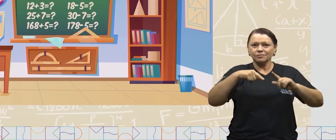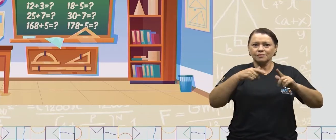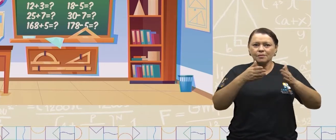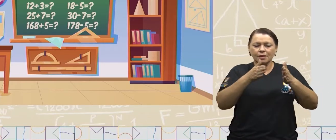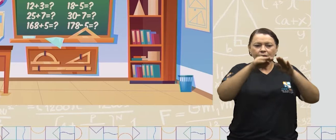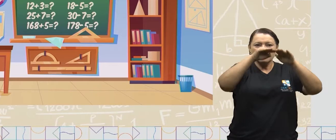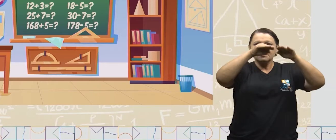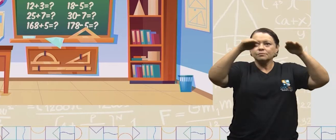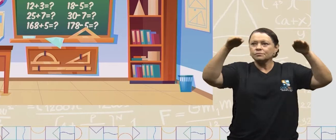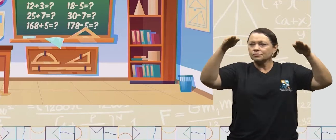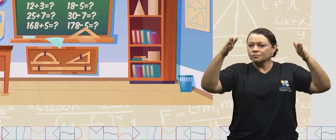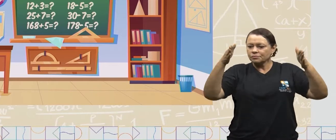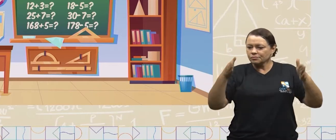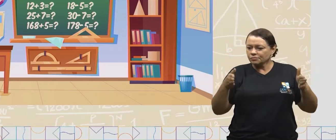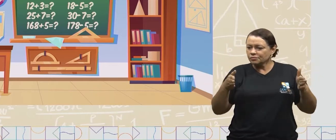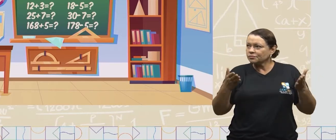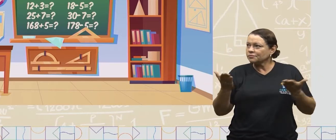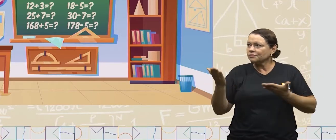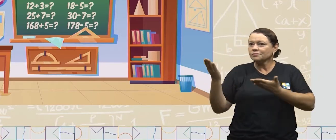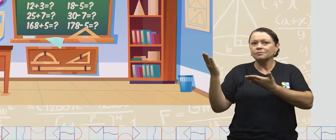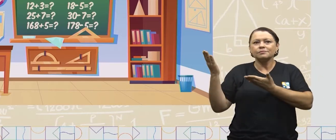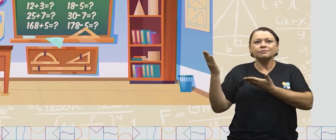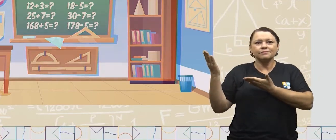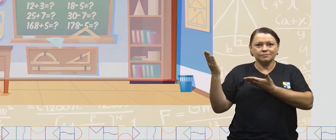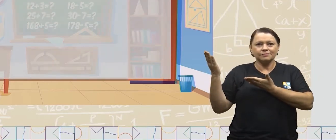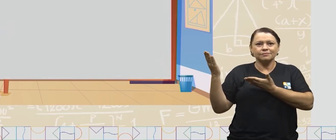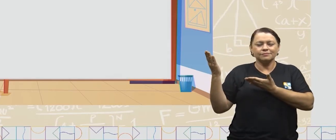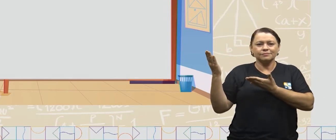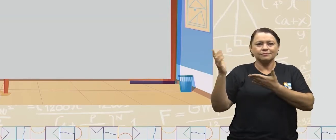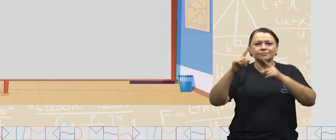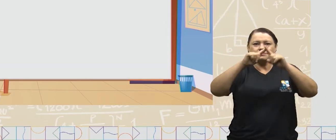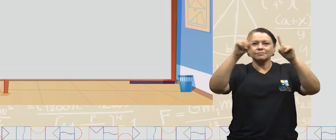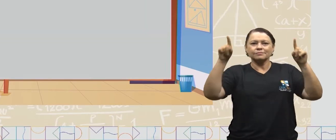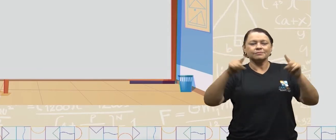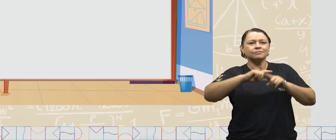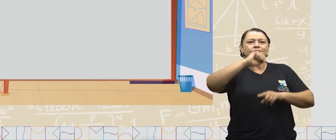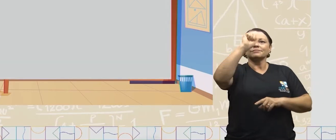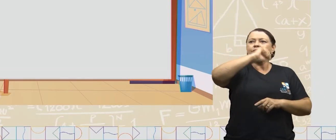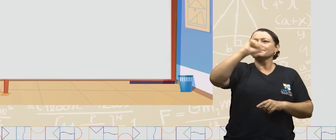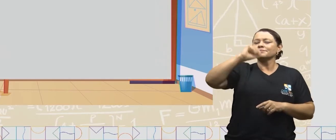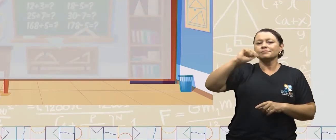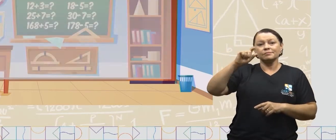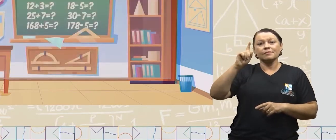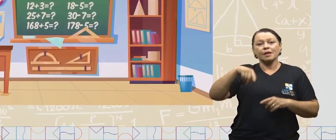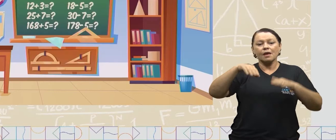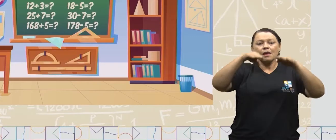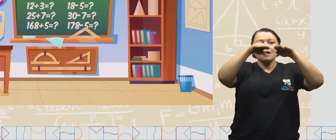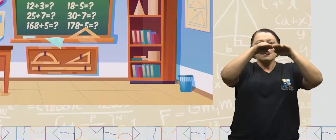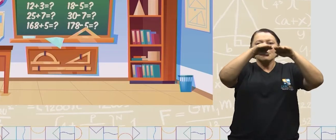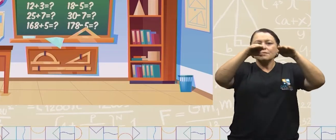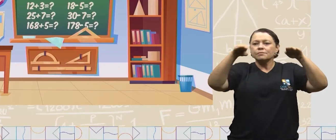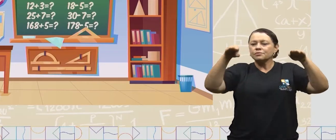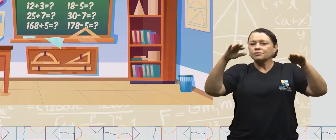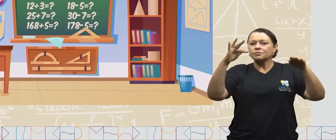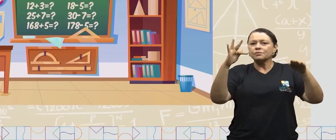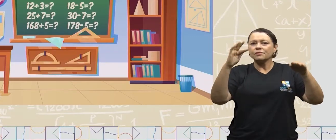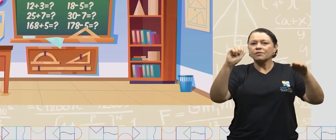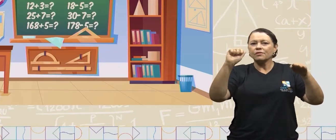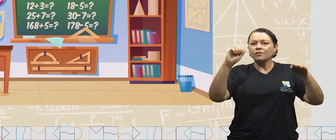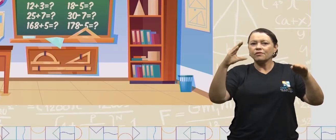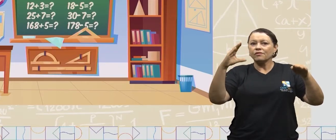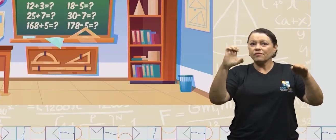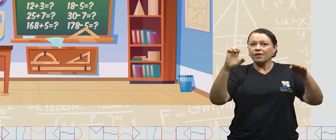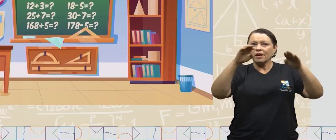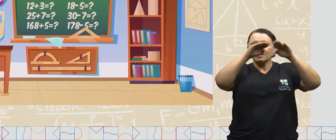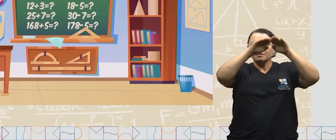Cada parede, por exemplo, essa aí que está o quadro, é uma das faces desse sólido. E